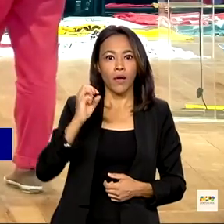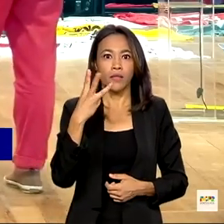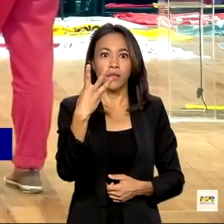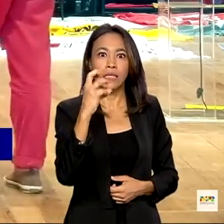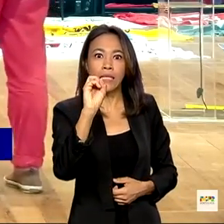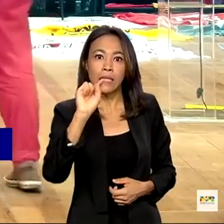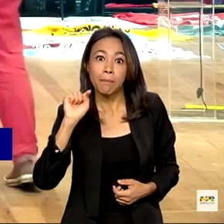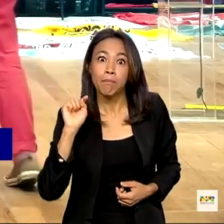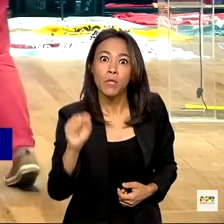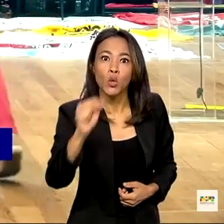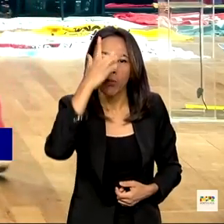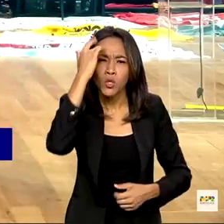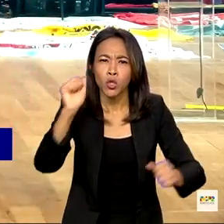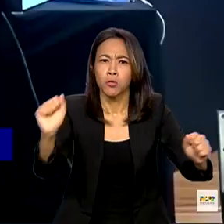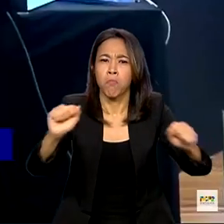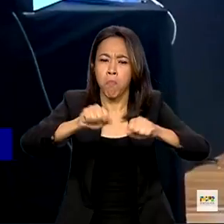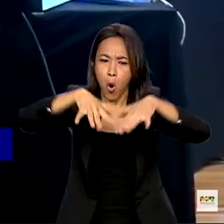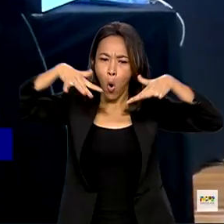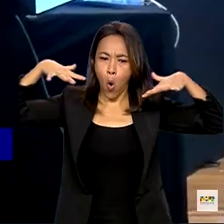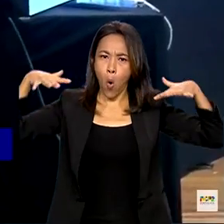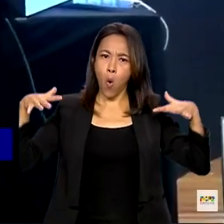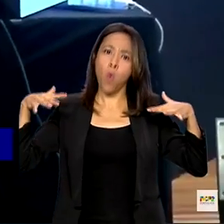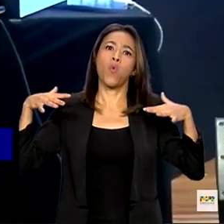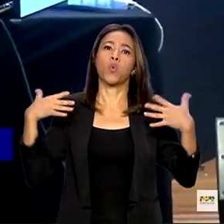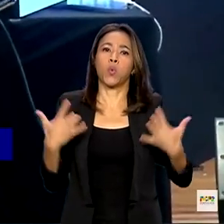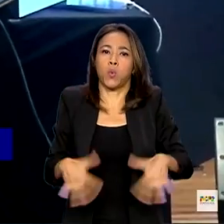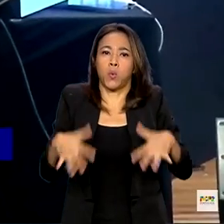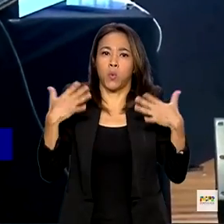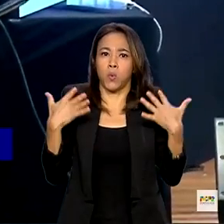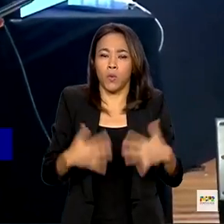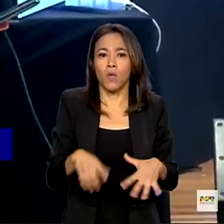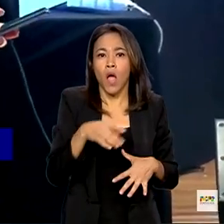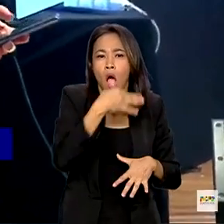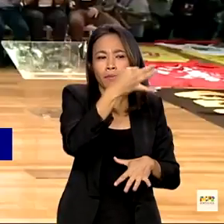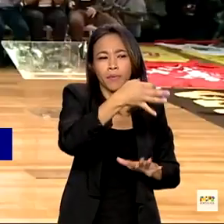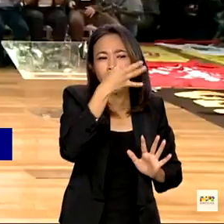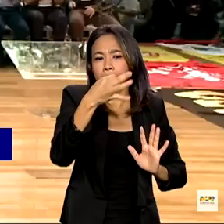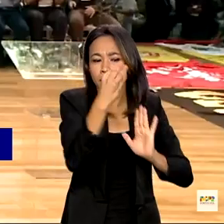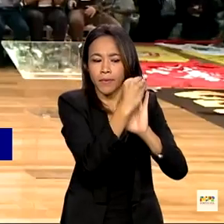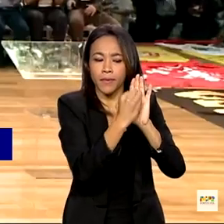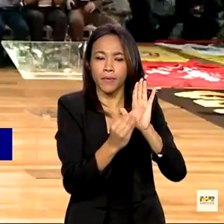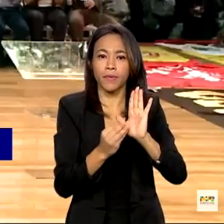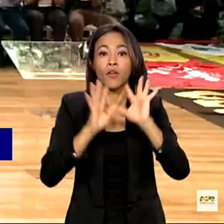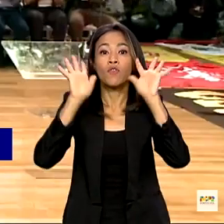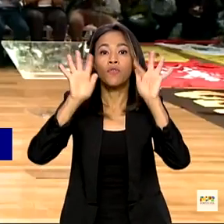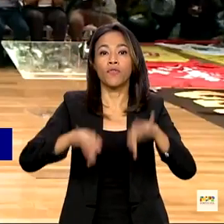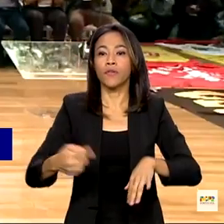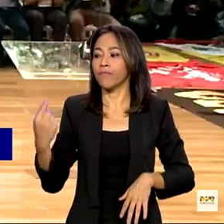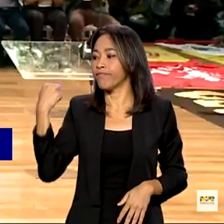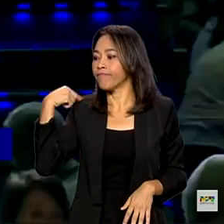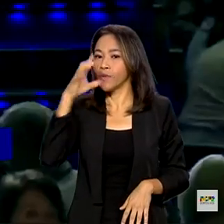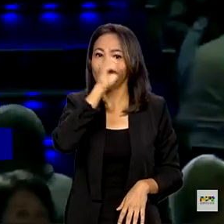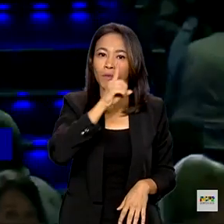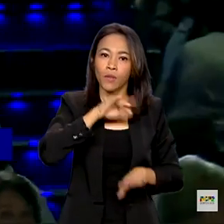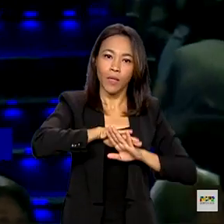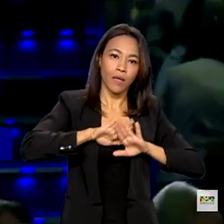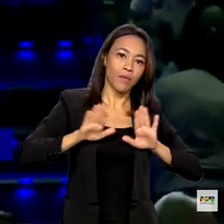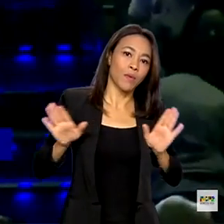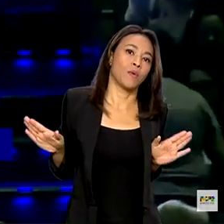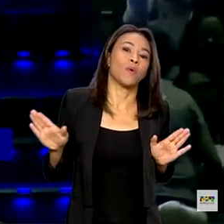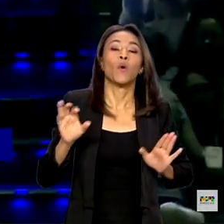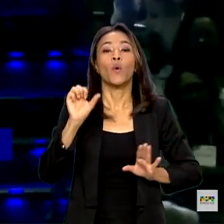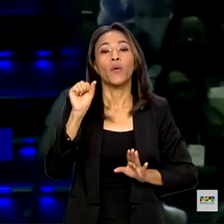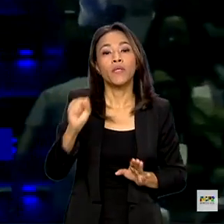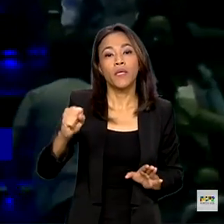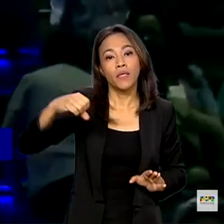mil pessoas estiveram nas plenárias. As contribuições foram encerradas neste domingo. 89